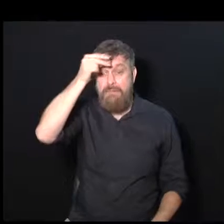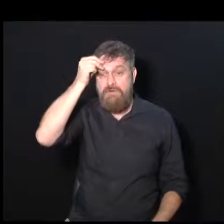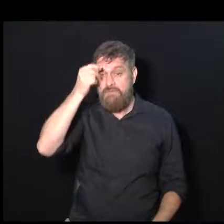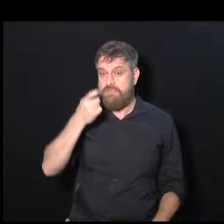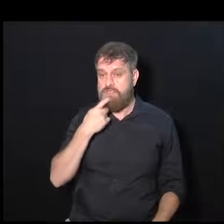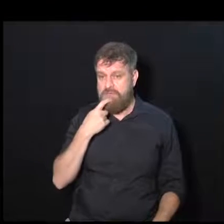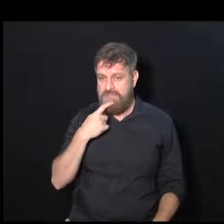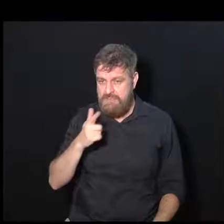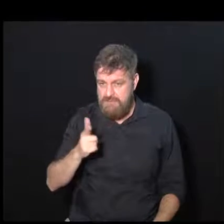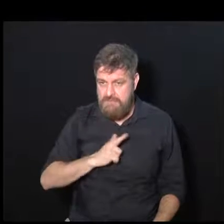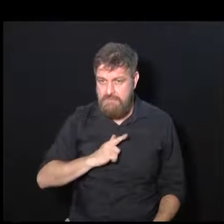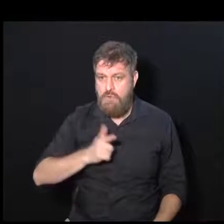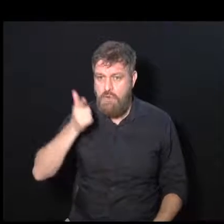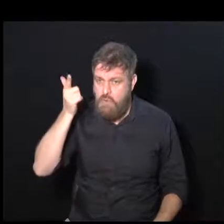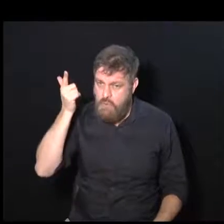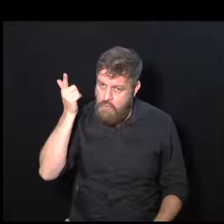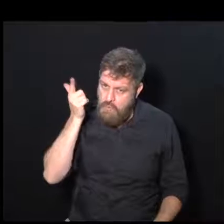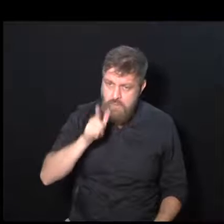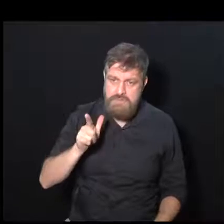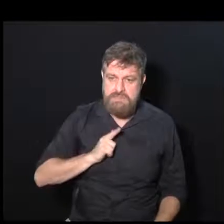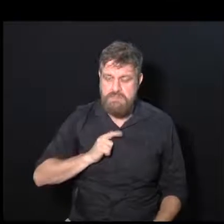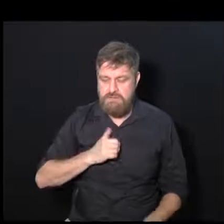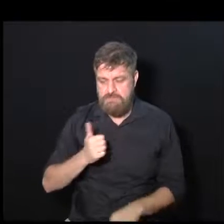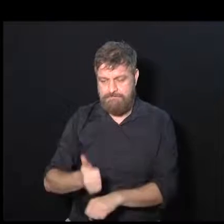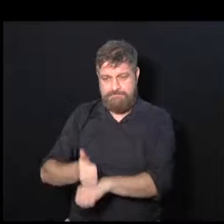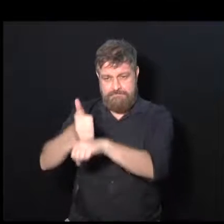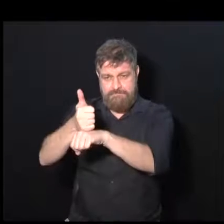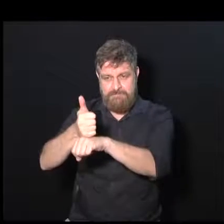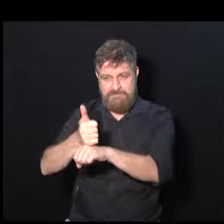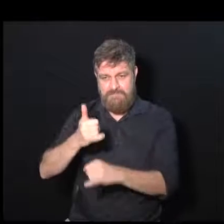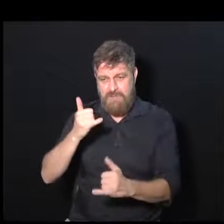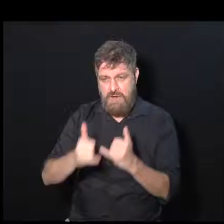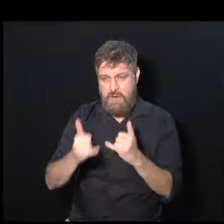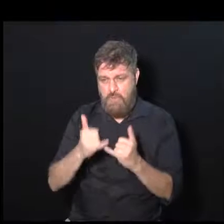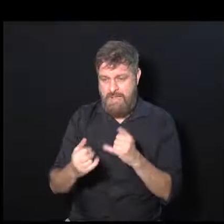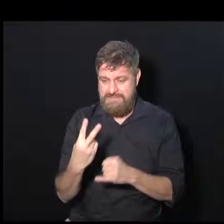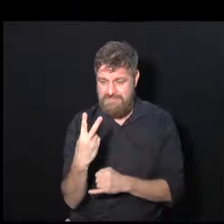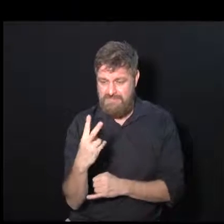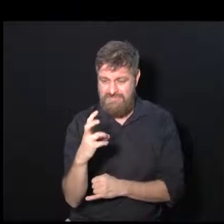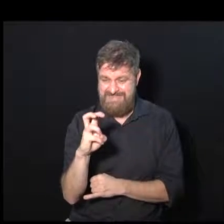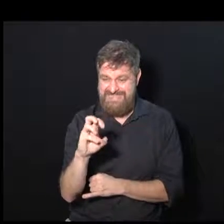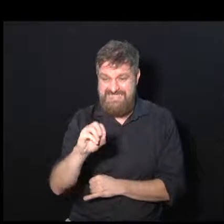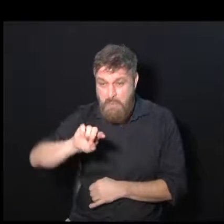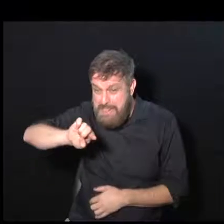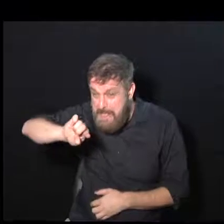Família, recebeu essa premiação de quase R$250 mil.